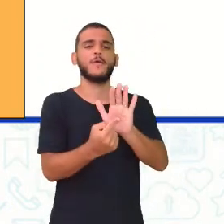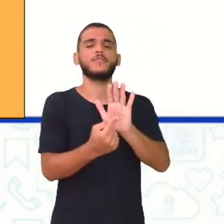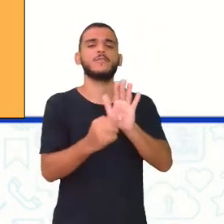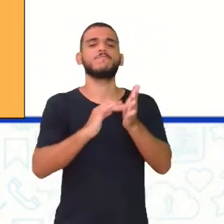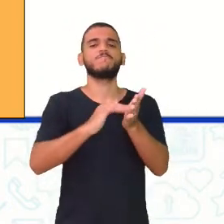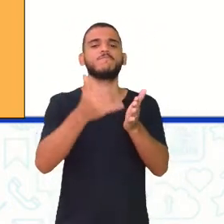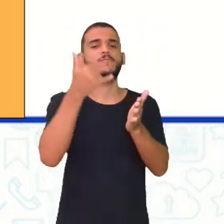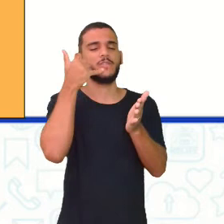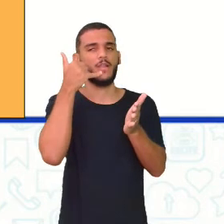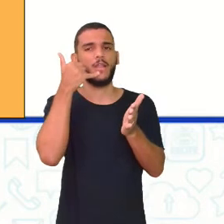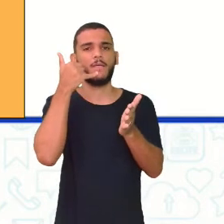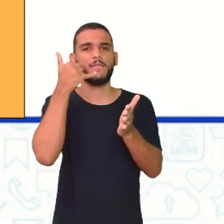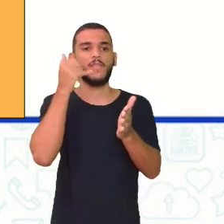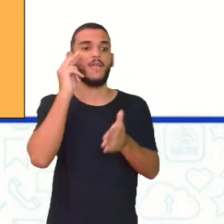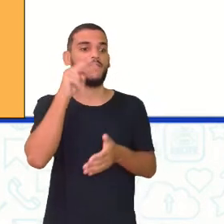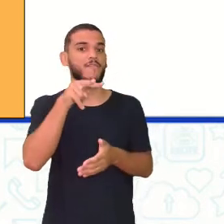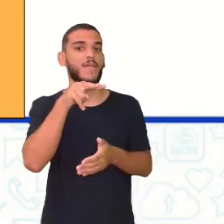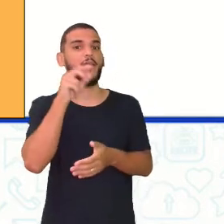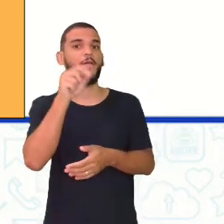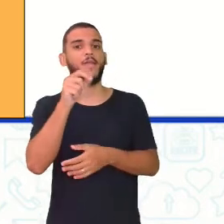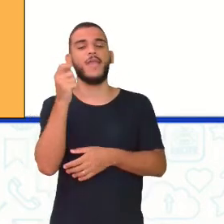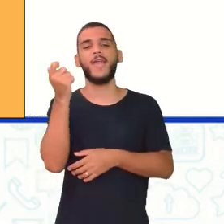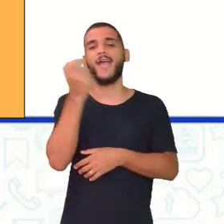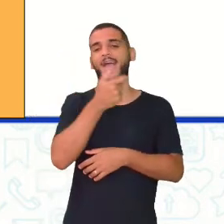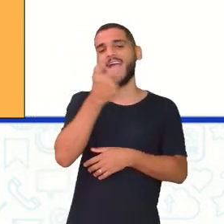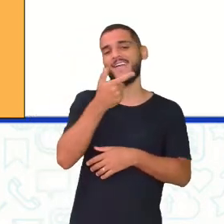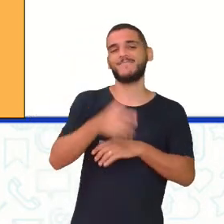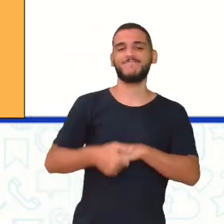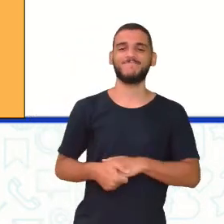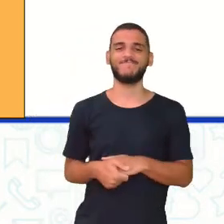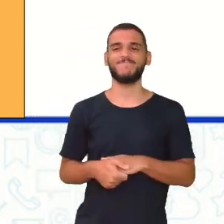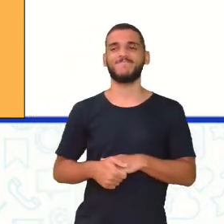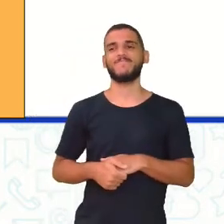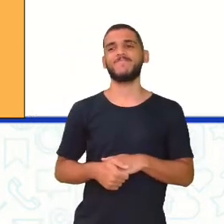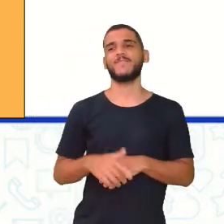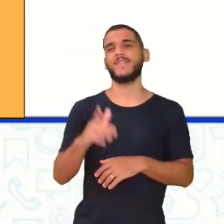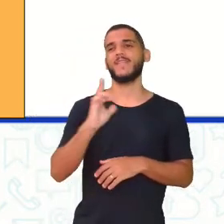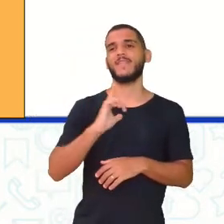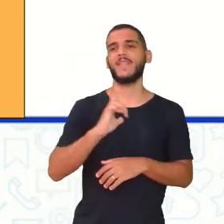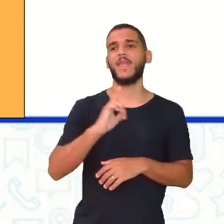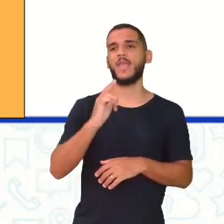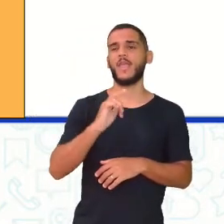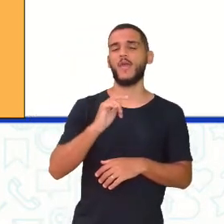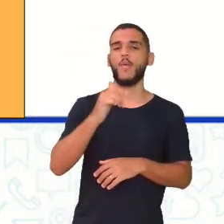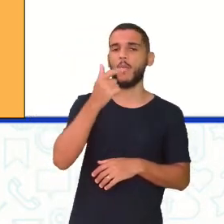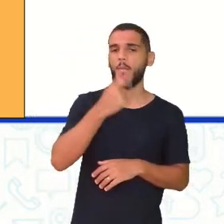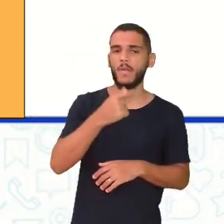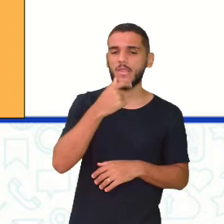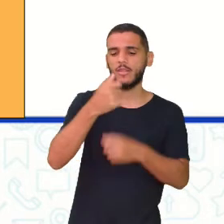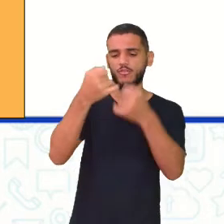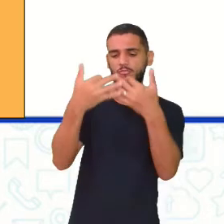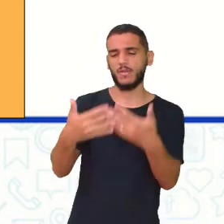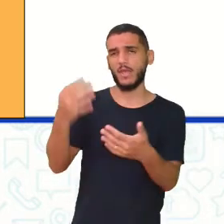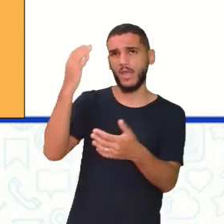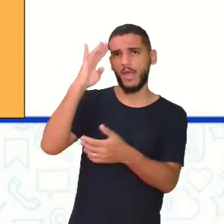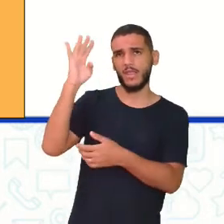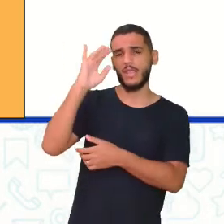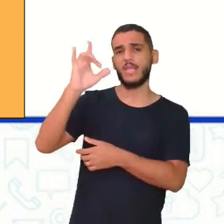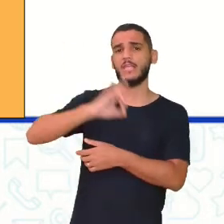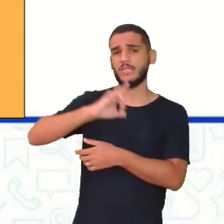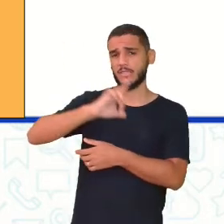celular para o menino. Olha aqui esse meme. A gente tem um menino tentando explicar para ela que a tese, na verdade,